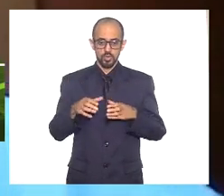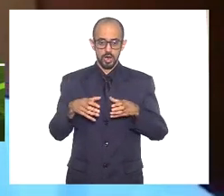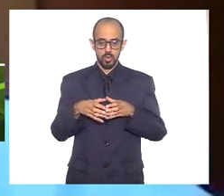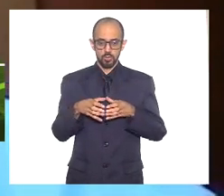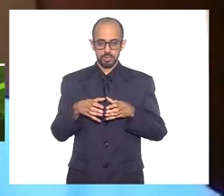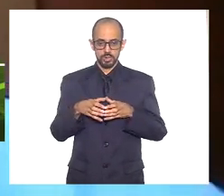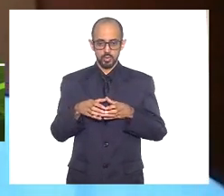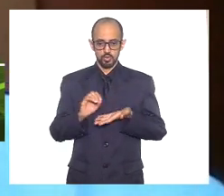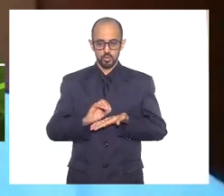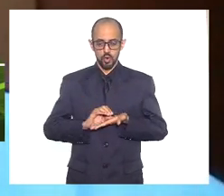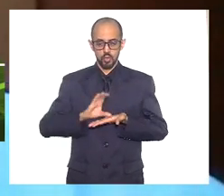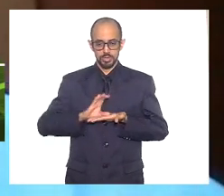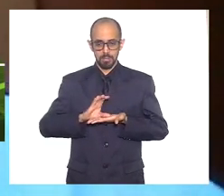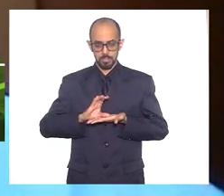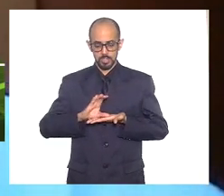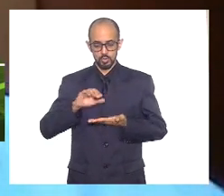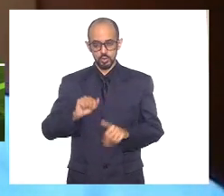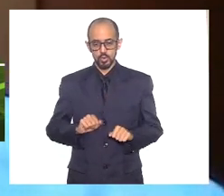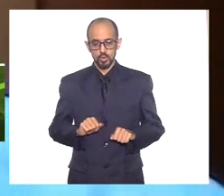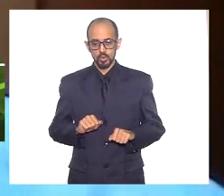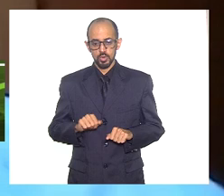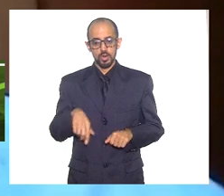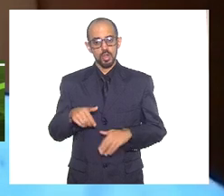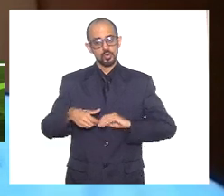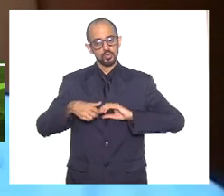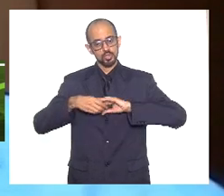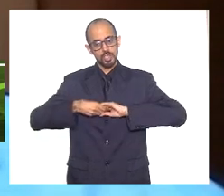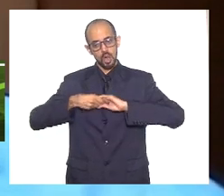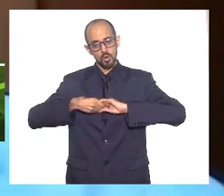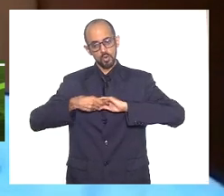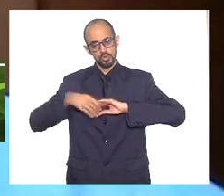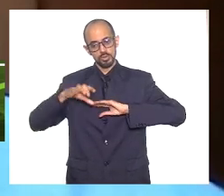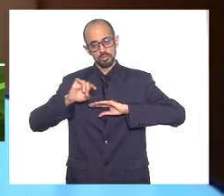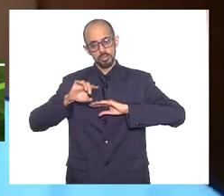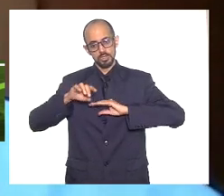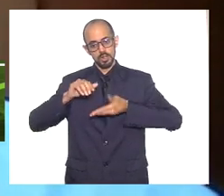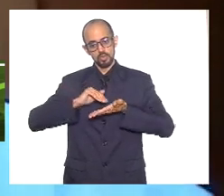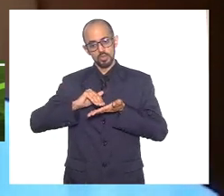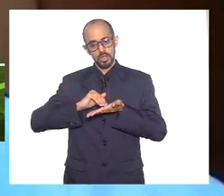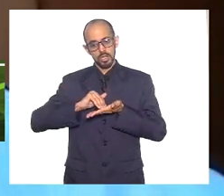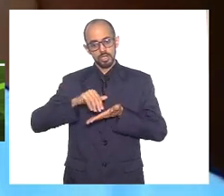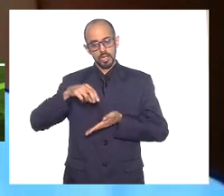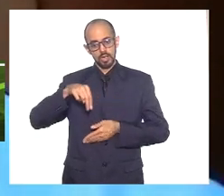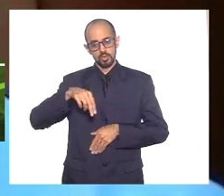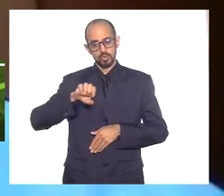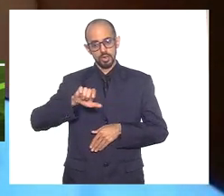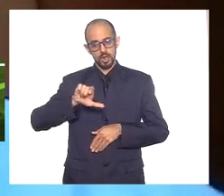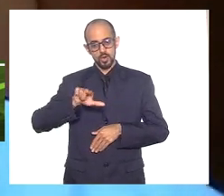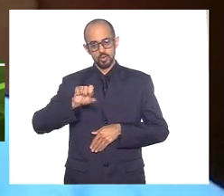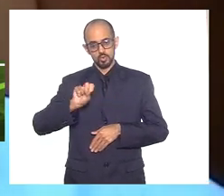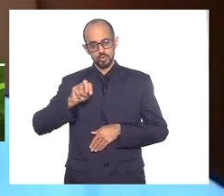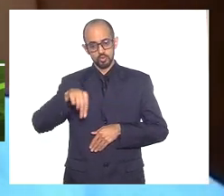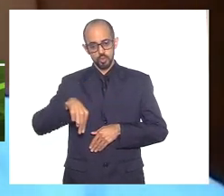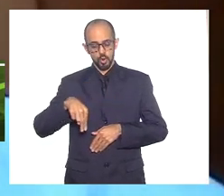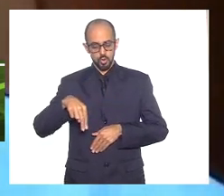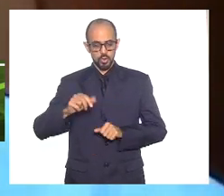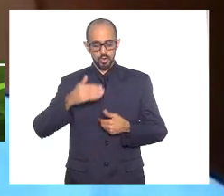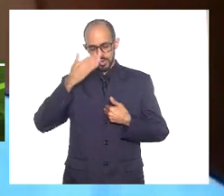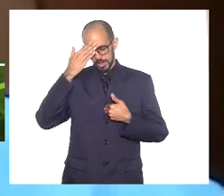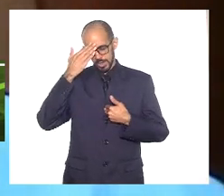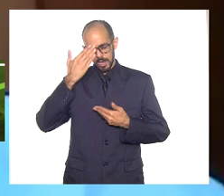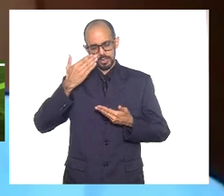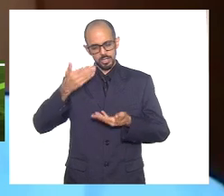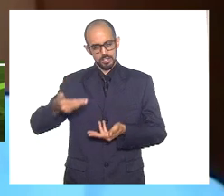Saúdo especialmente o secretário Nelson Rocha, a quem agradeço pela acolhida que tive